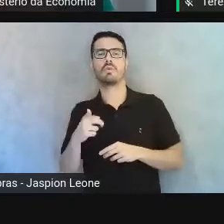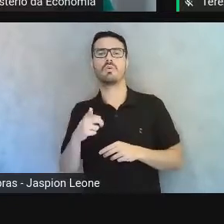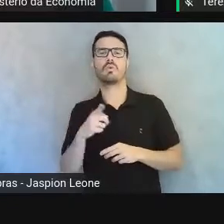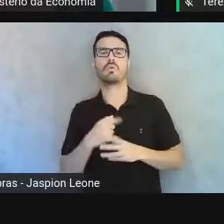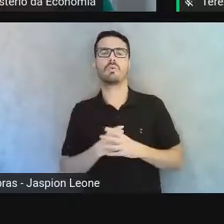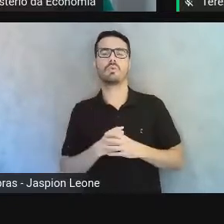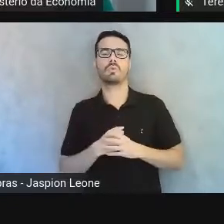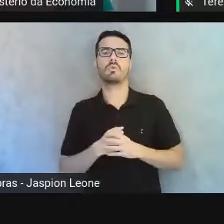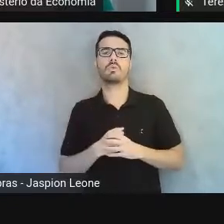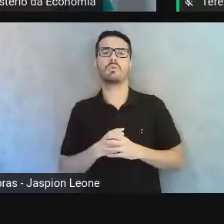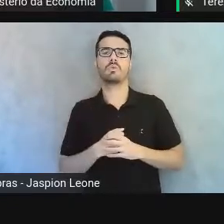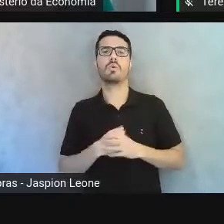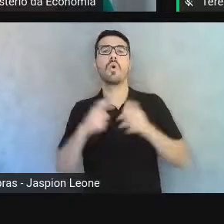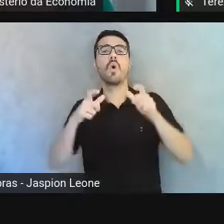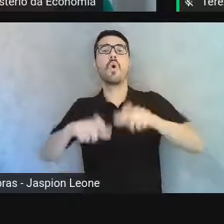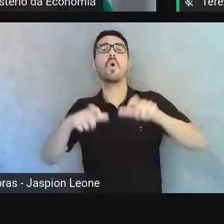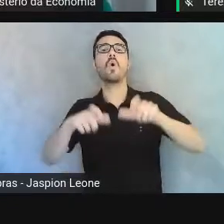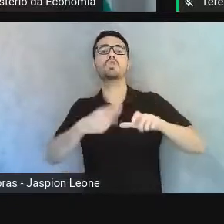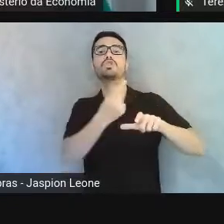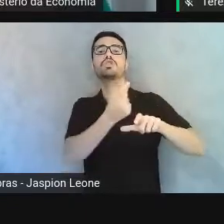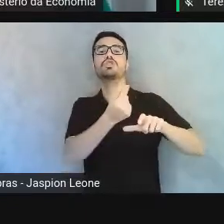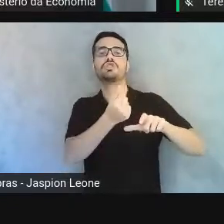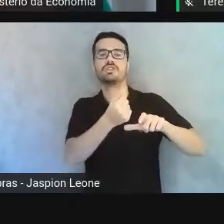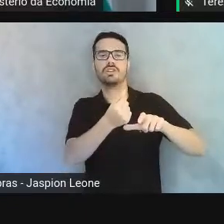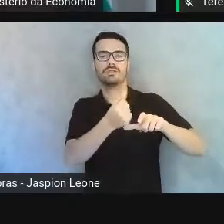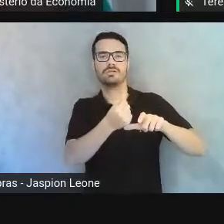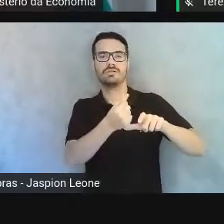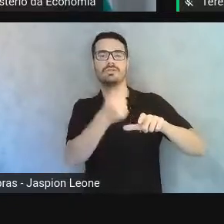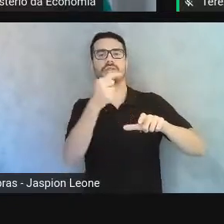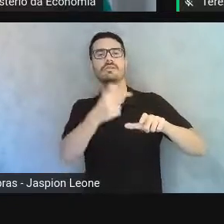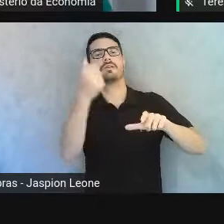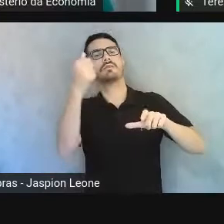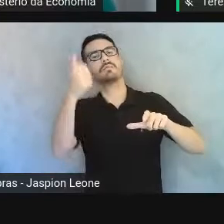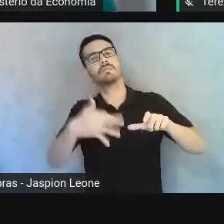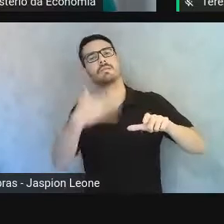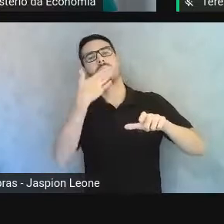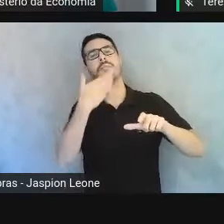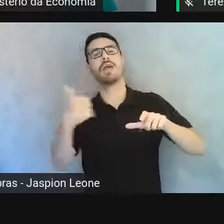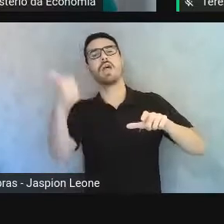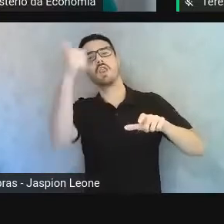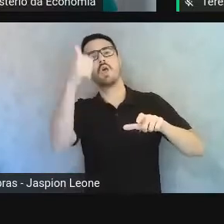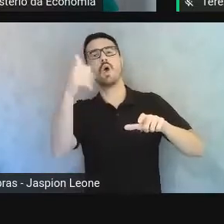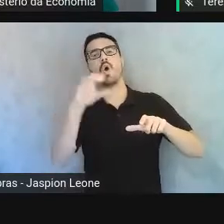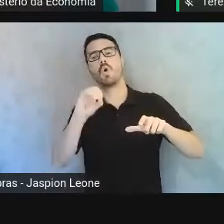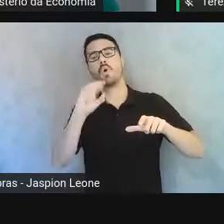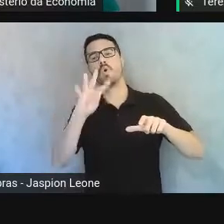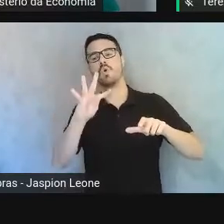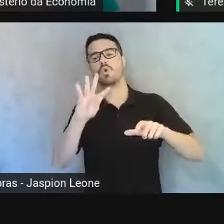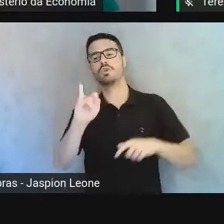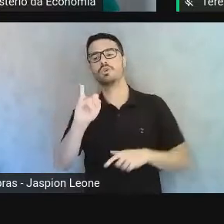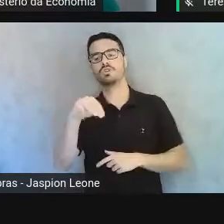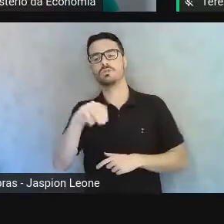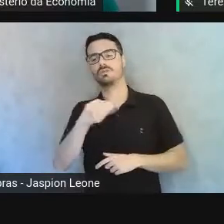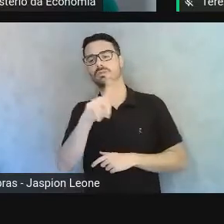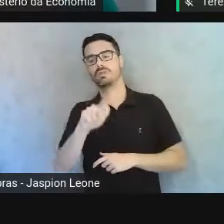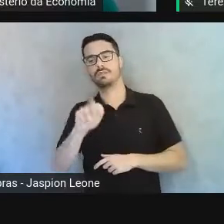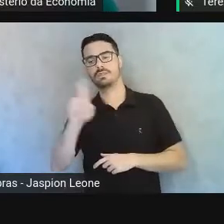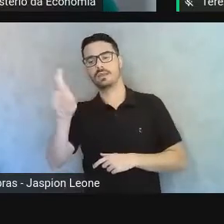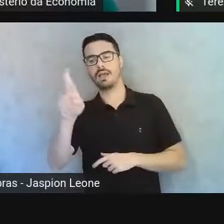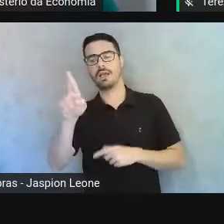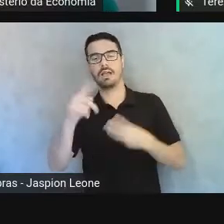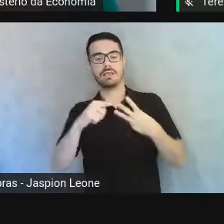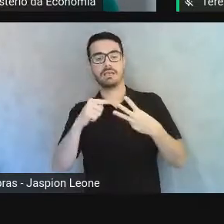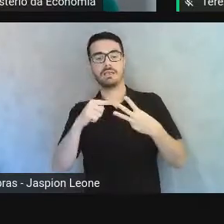a questão do value for money, né? Onde alocar melhor para que o resultado para a sociedade seja mais otimizado. A gente